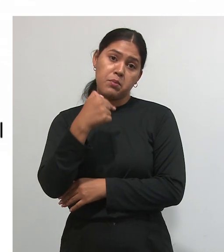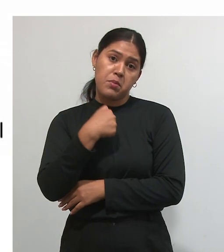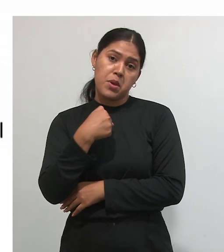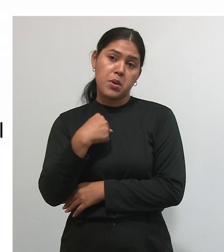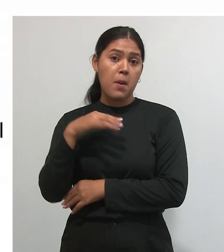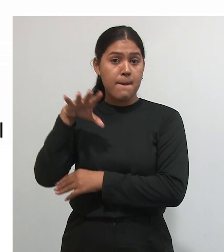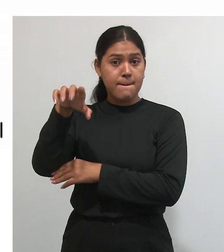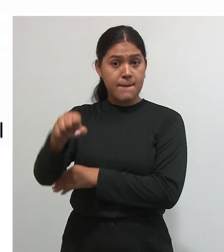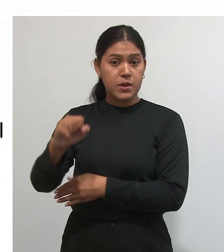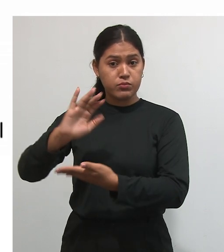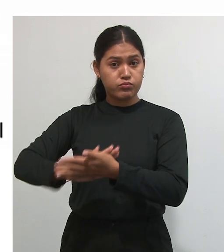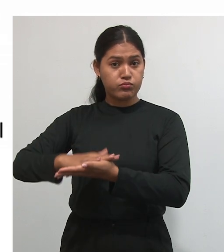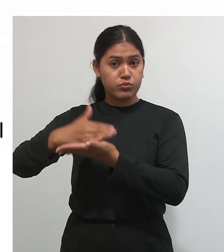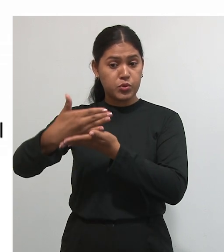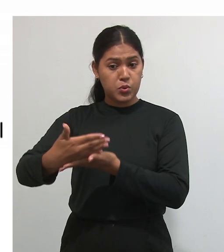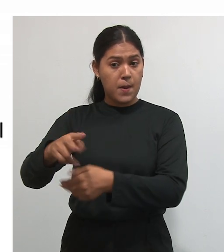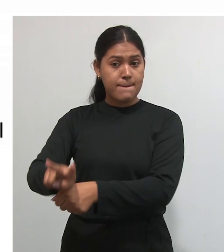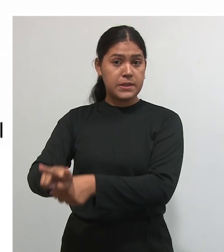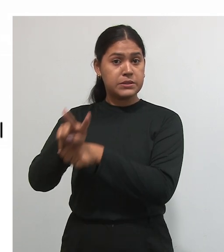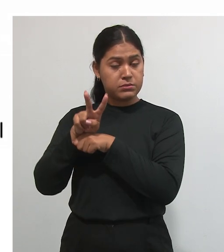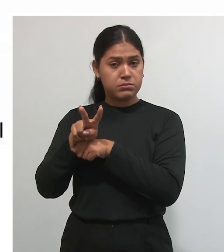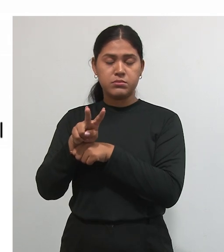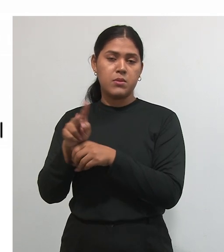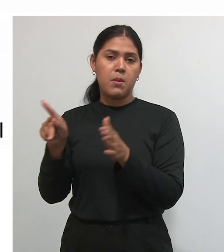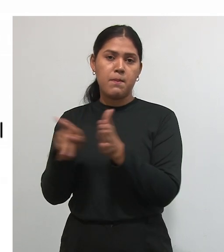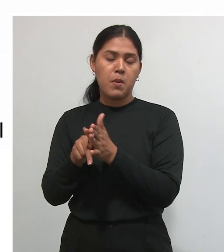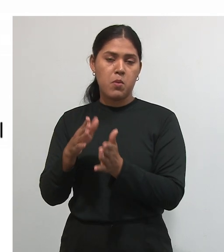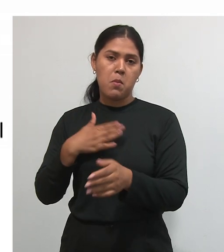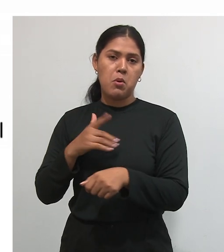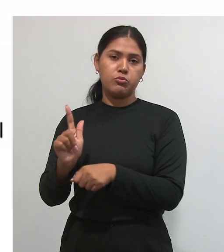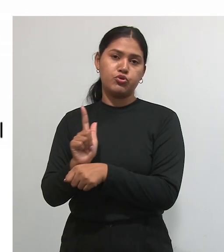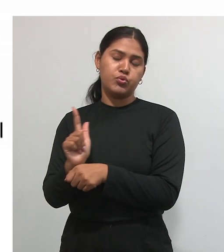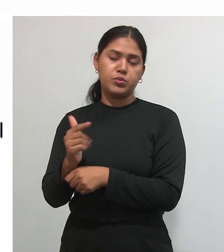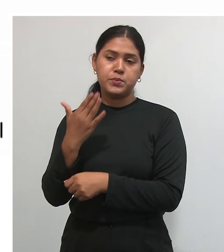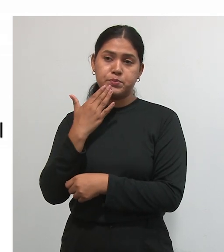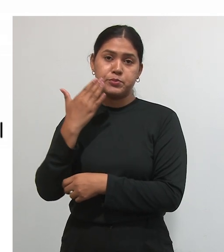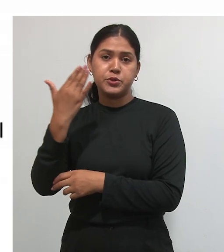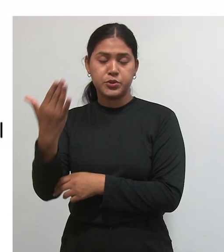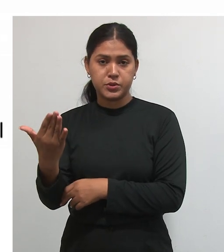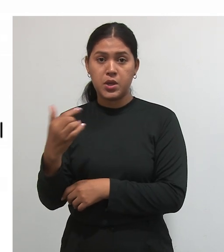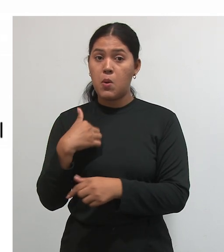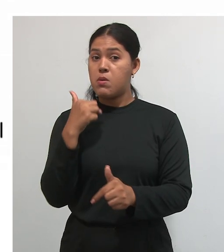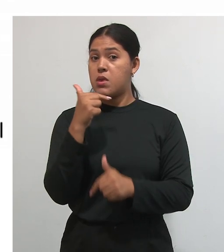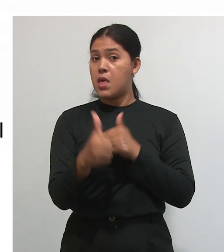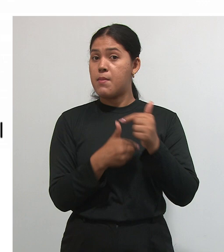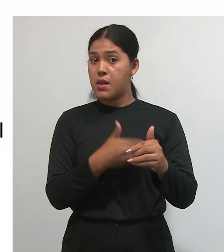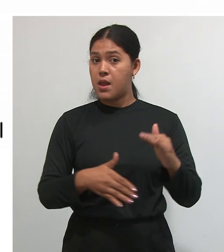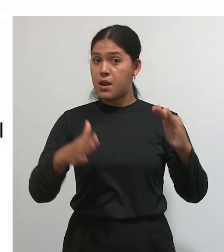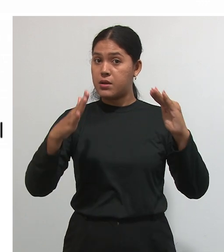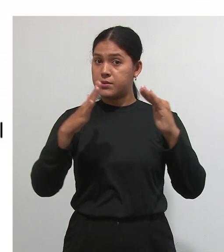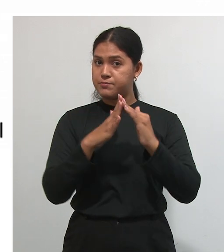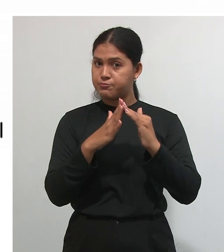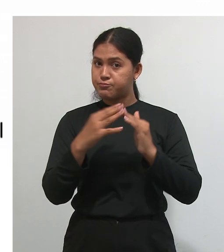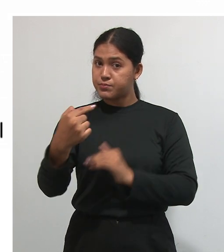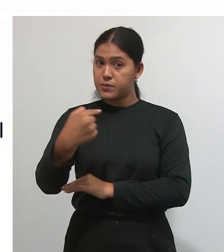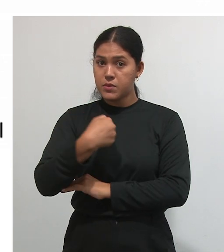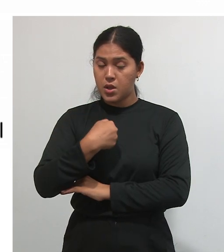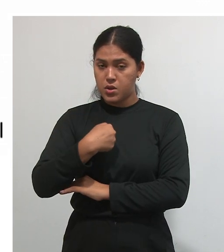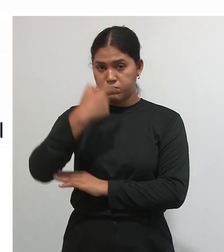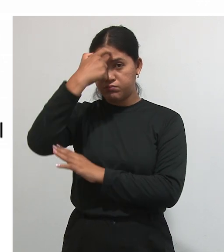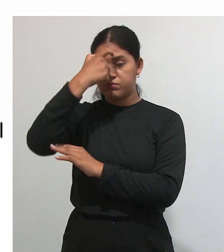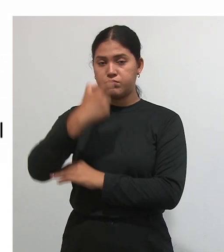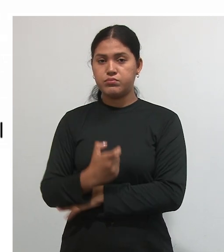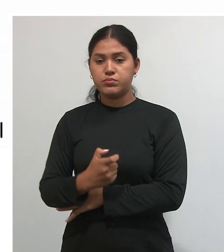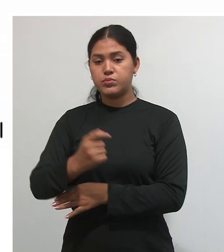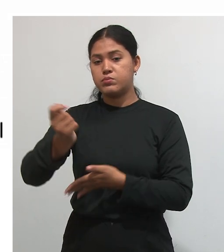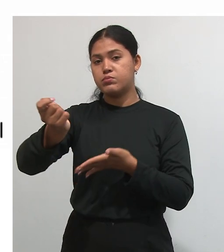da minha administração, né, para que eu trabalhasse em teletrabalho. Neste momento, eu devo ser o quê?